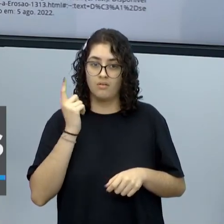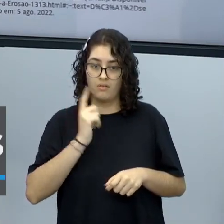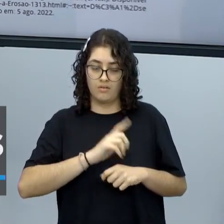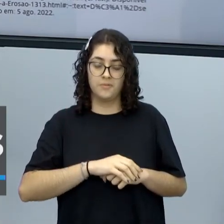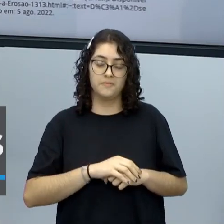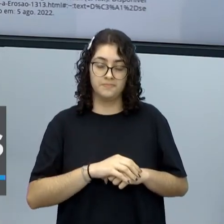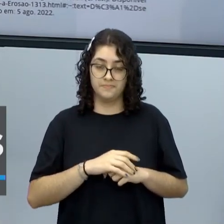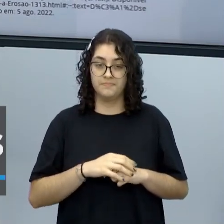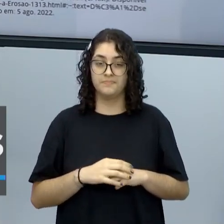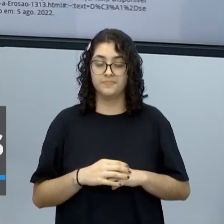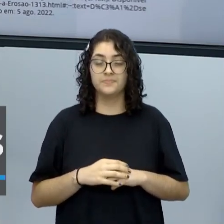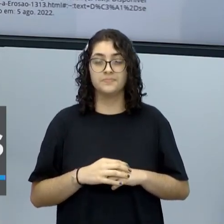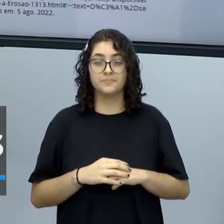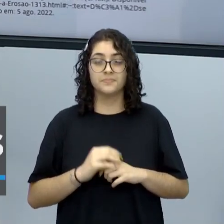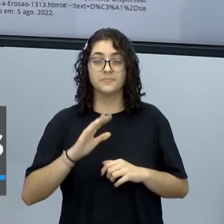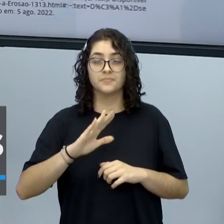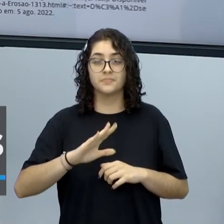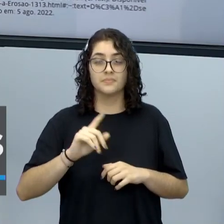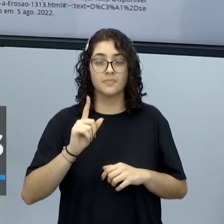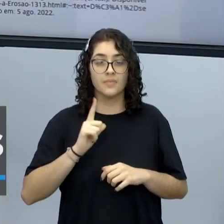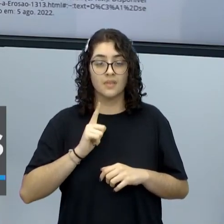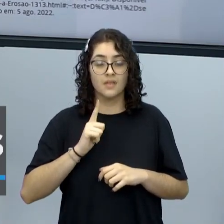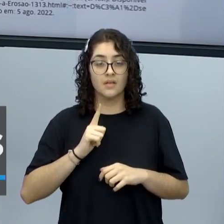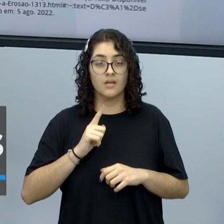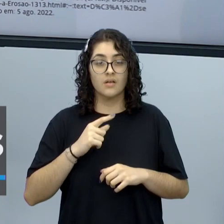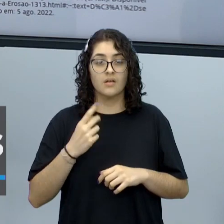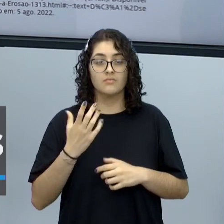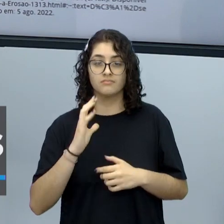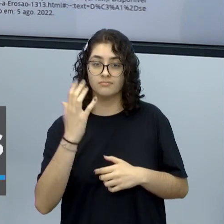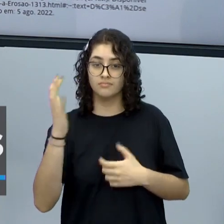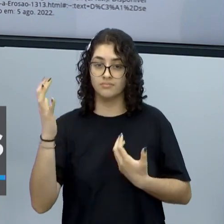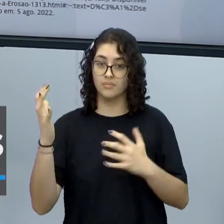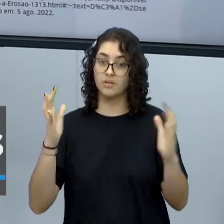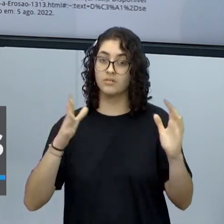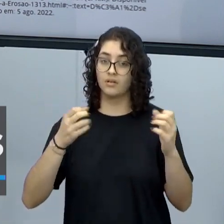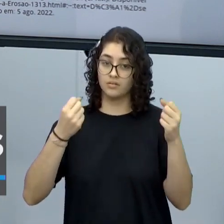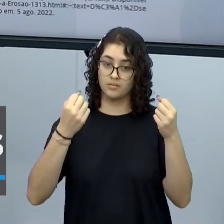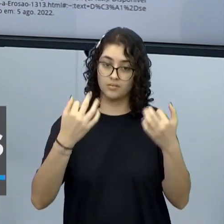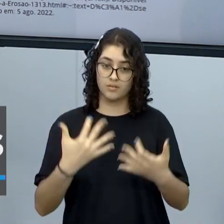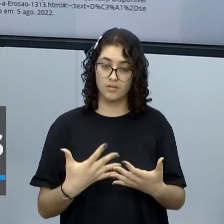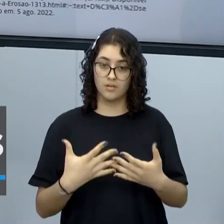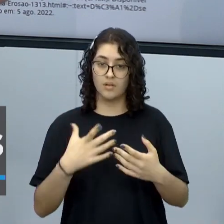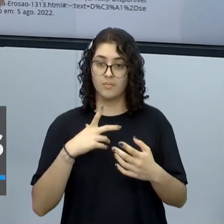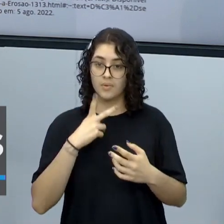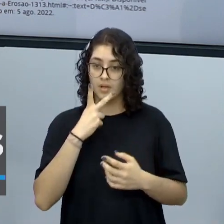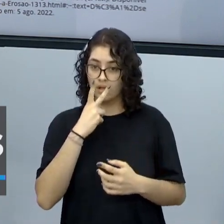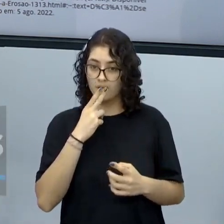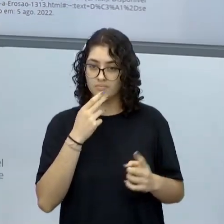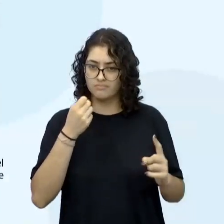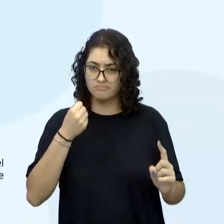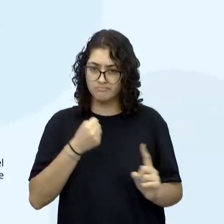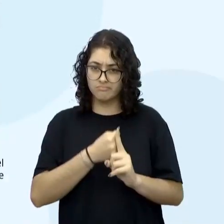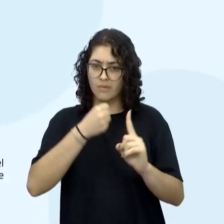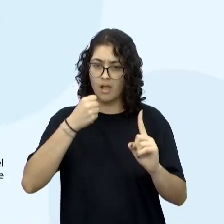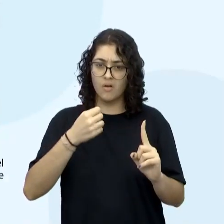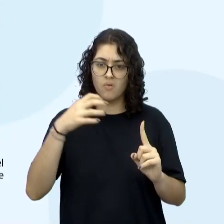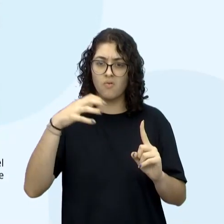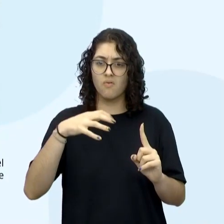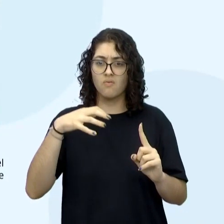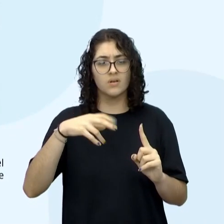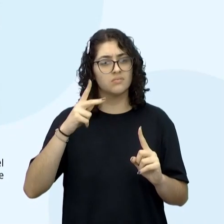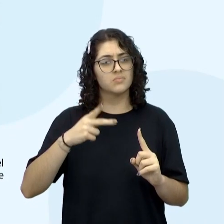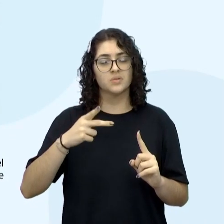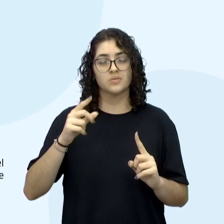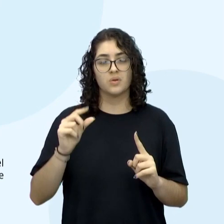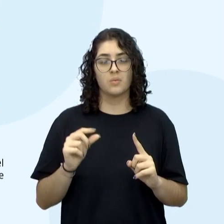natureza, né? E se o terreno tem muita vegetação, como a gente mesmo falou, o impacto da chuva vai ser sempre atenuado, porque a planta